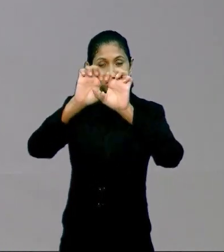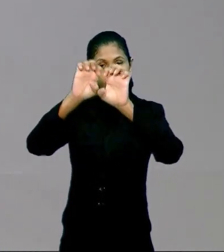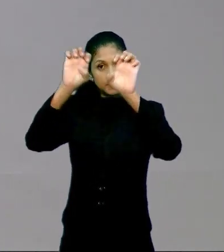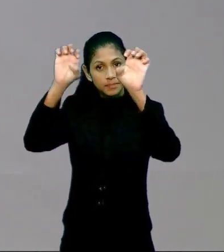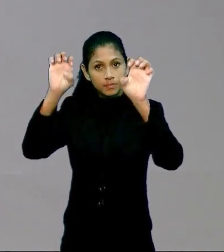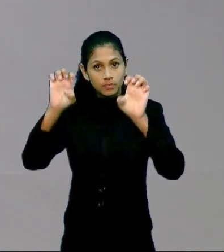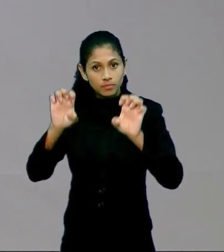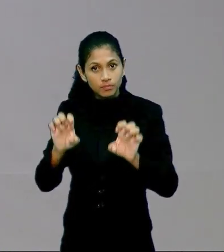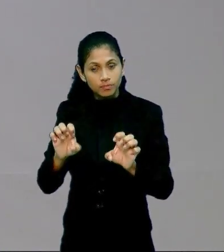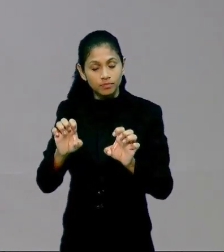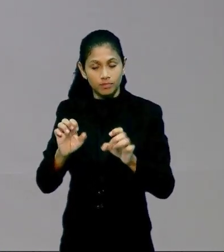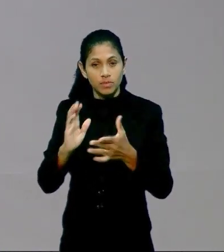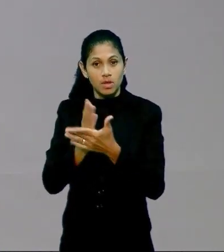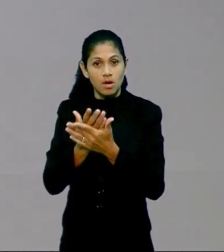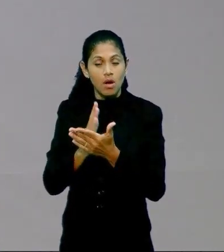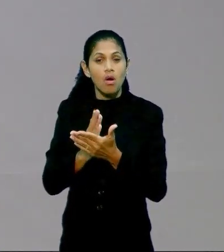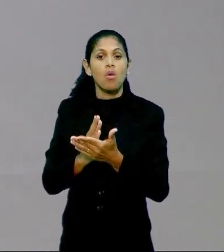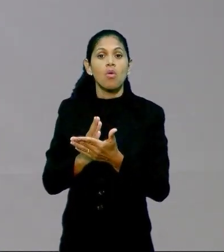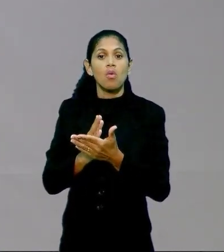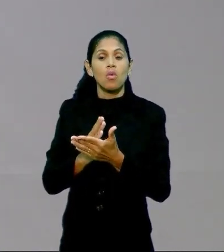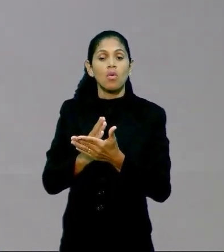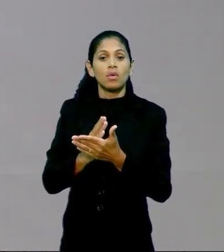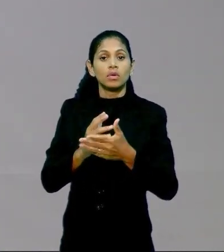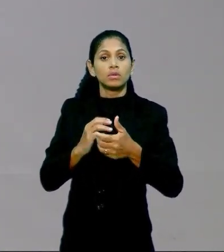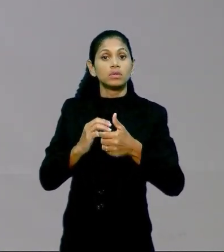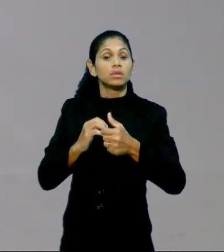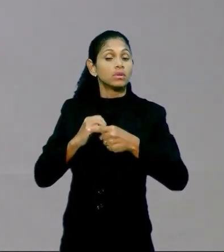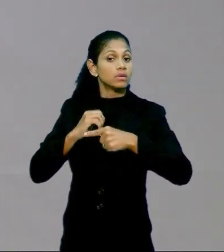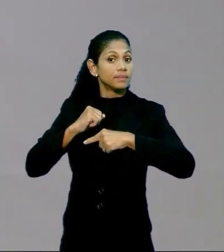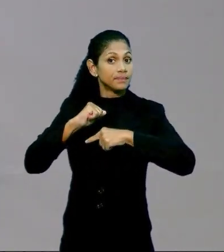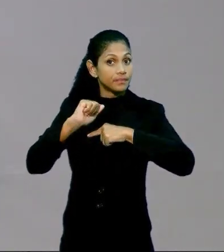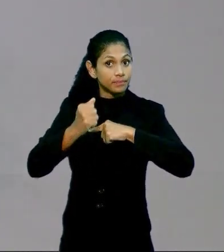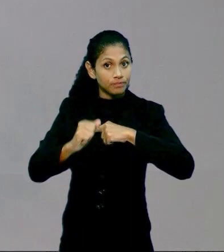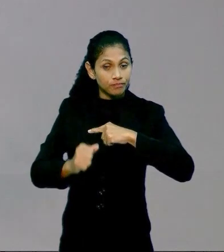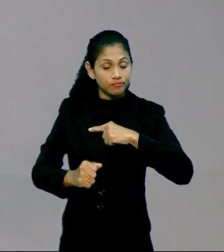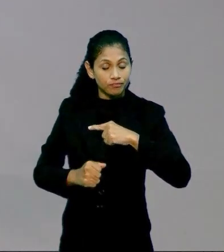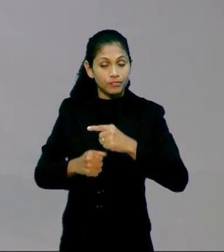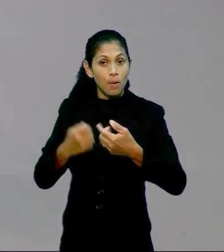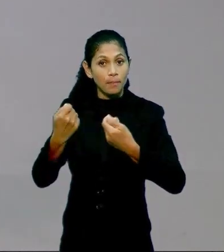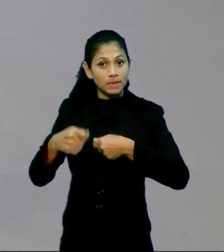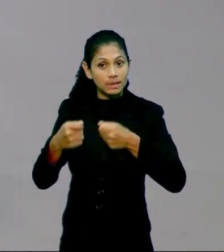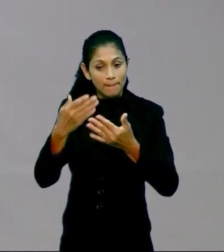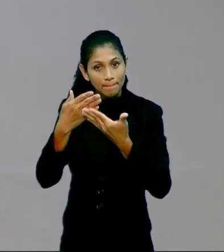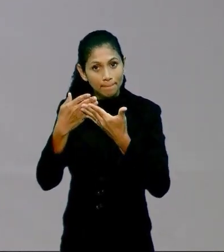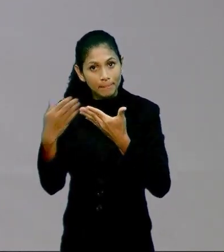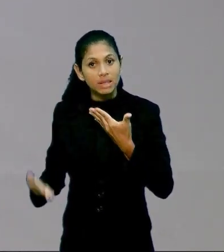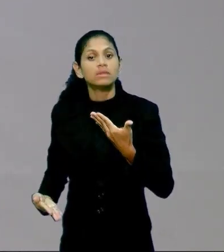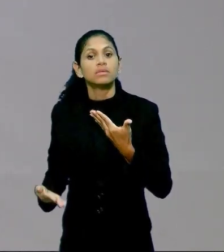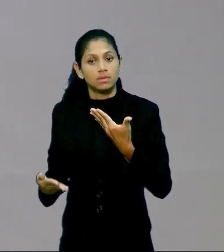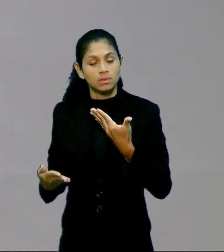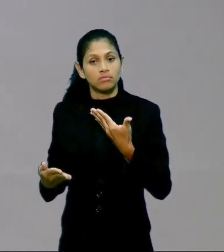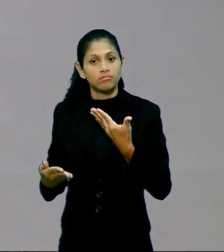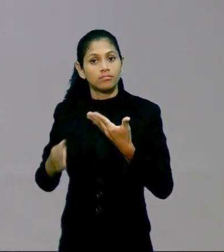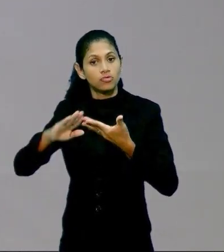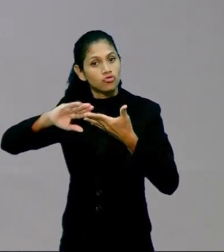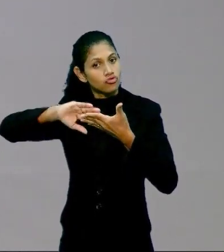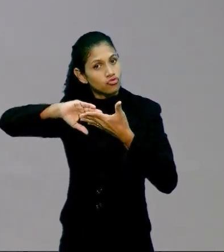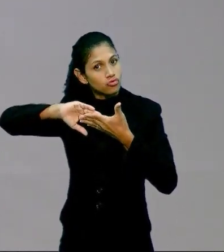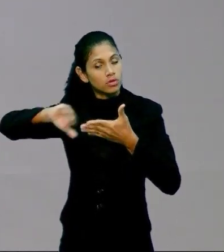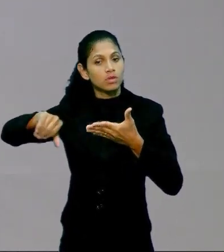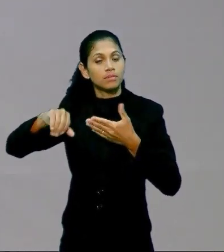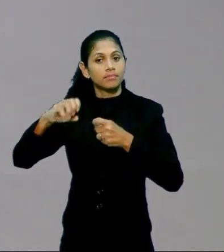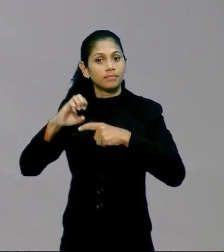na próxima aula eu vou explicar melhor, alguns átomos vão precisar perder elétrons, outros átomos vão